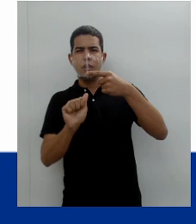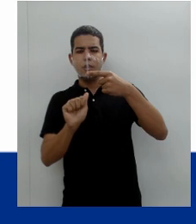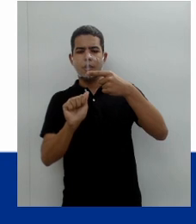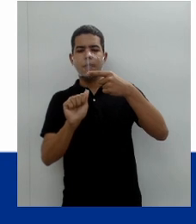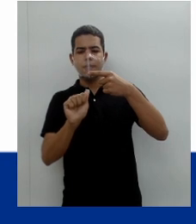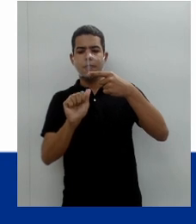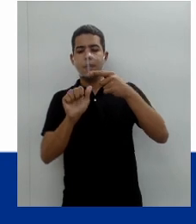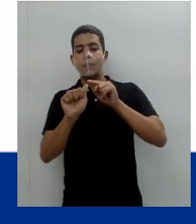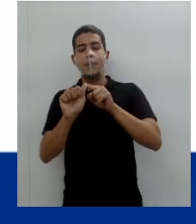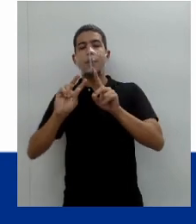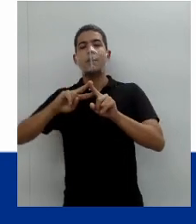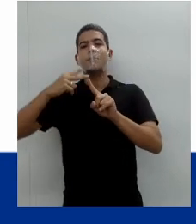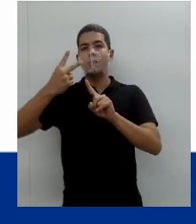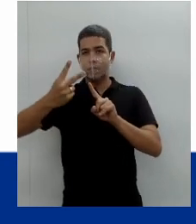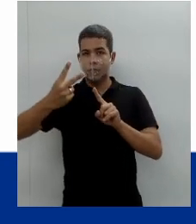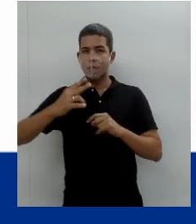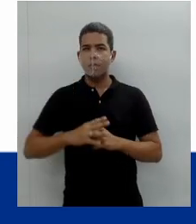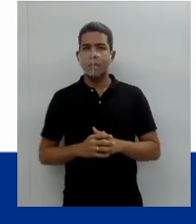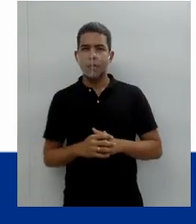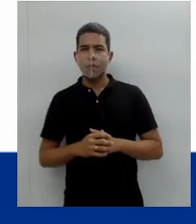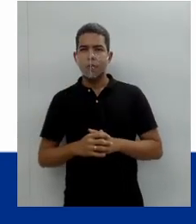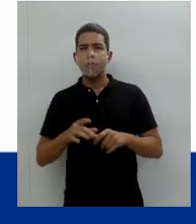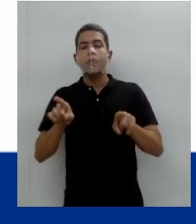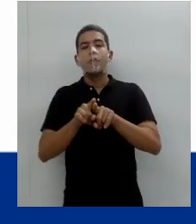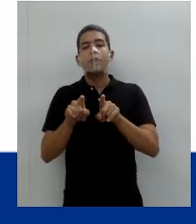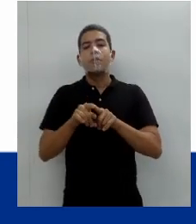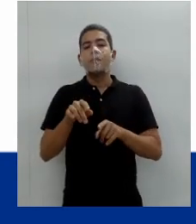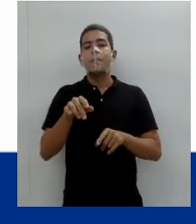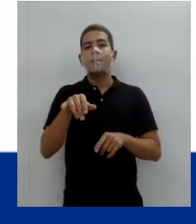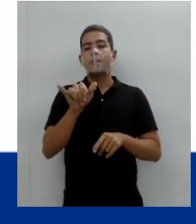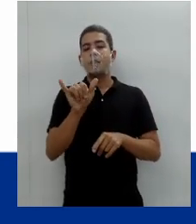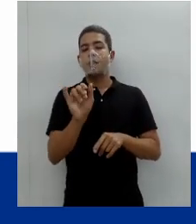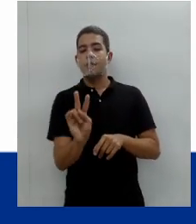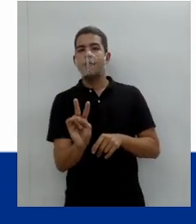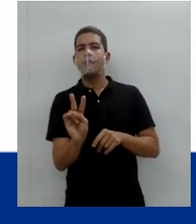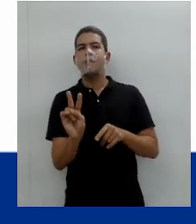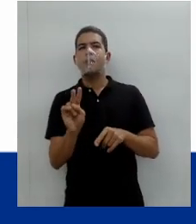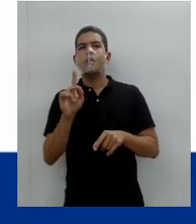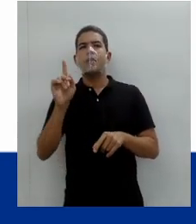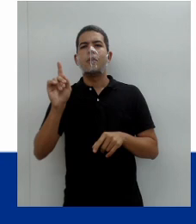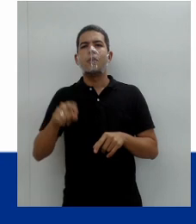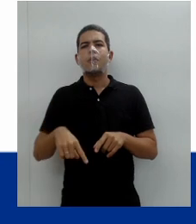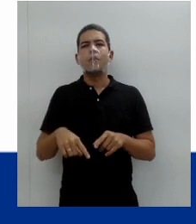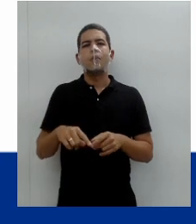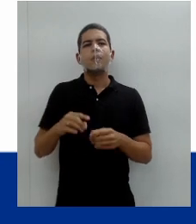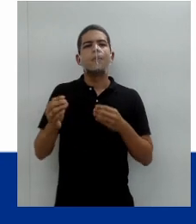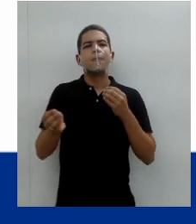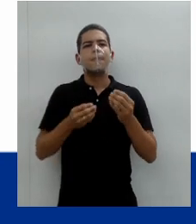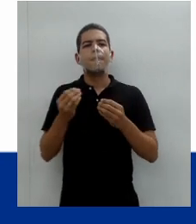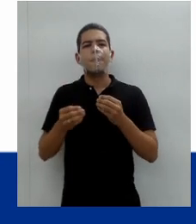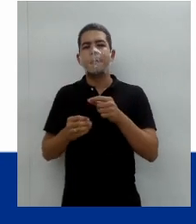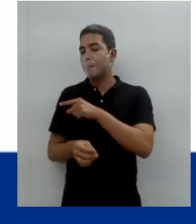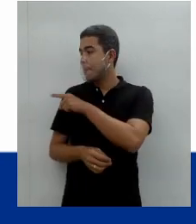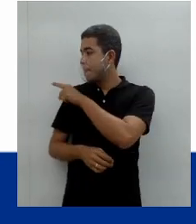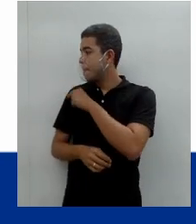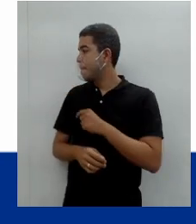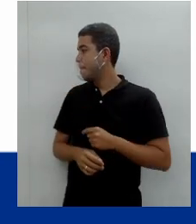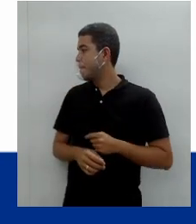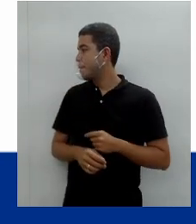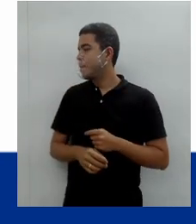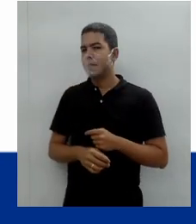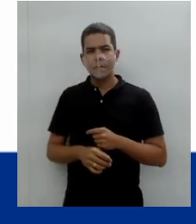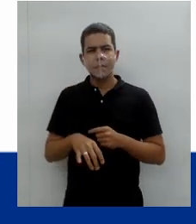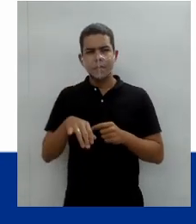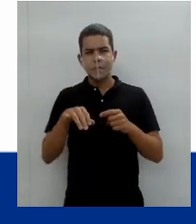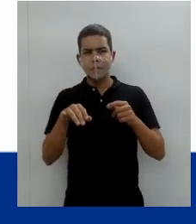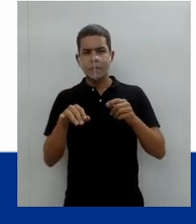a. E se eu quiser encontrar o y do vértice, que é a imagem desse x do vértice, olha onde está o y do vértice. É